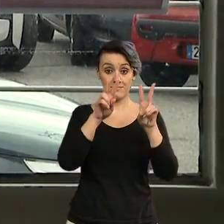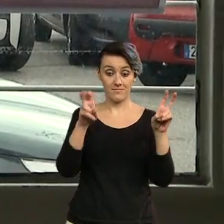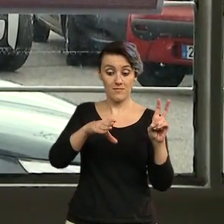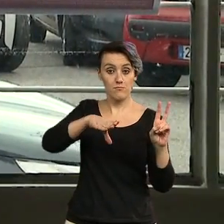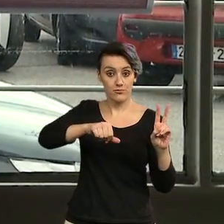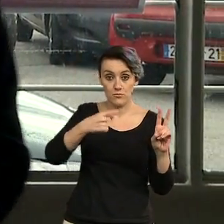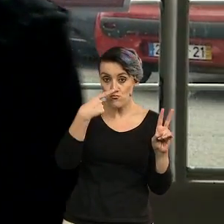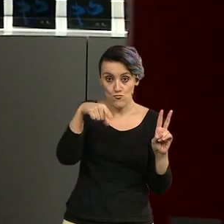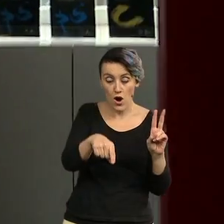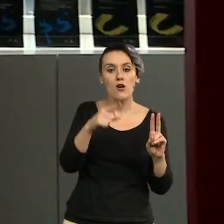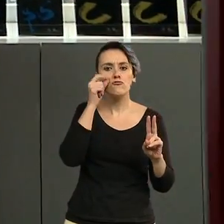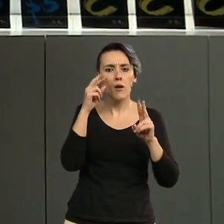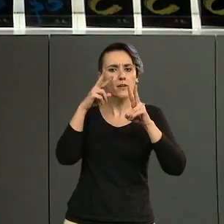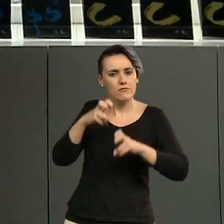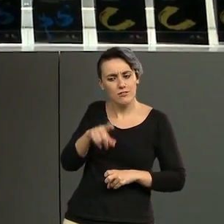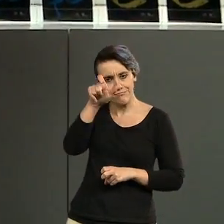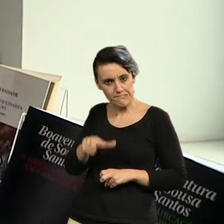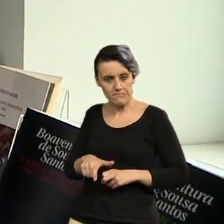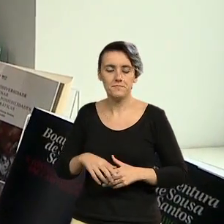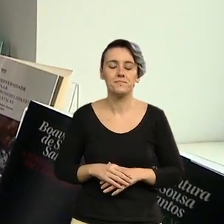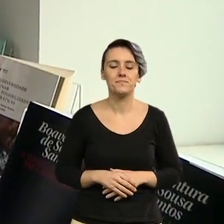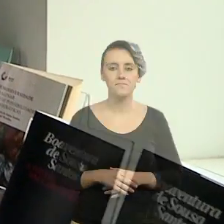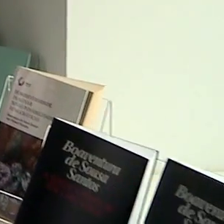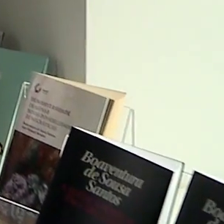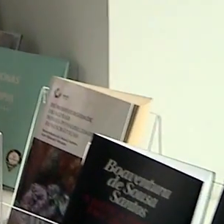Na rubrica Sítios, o investigador Miguel Cardina.